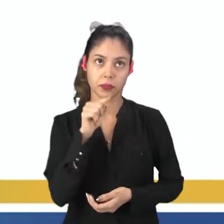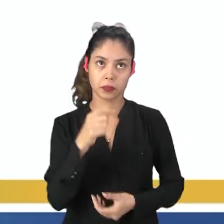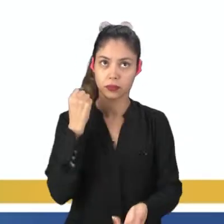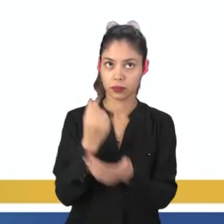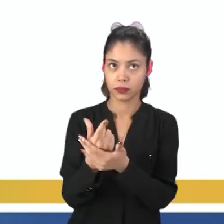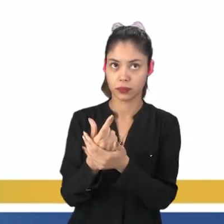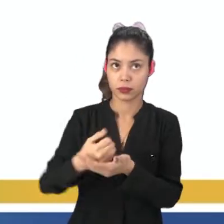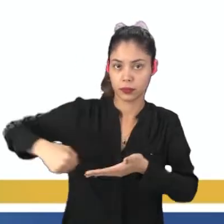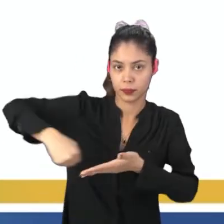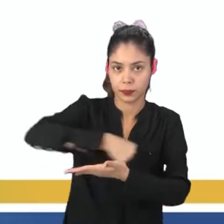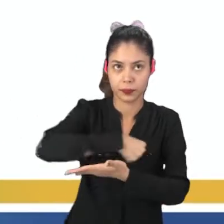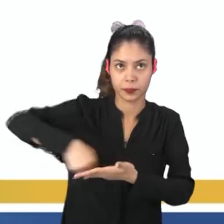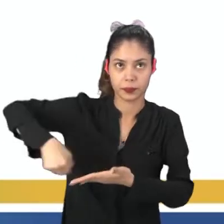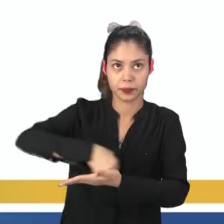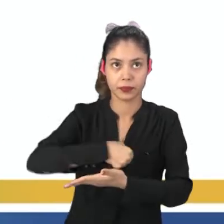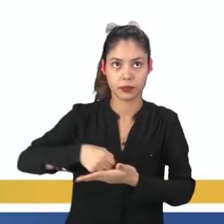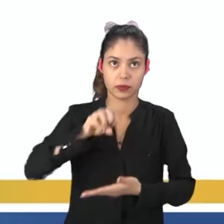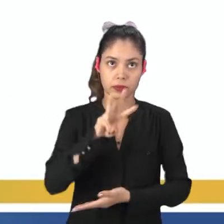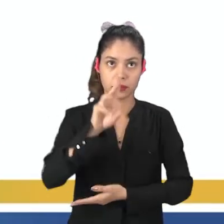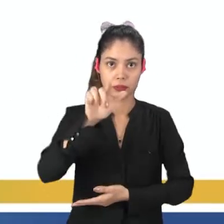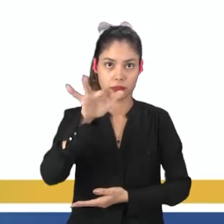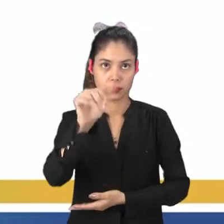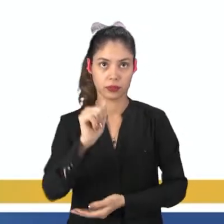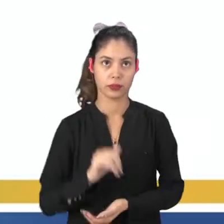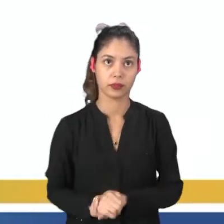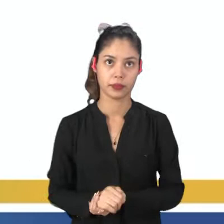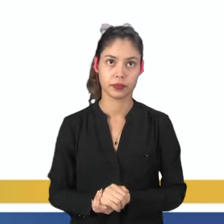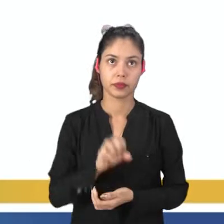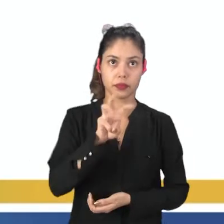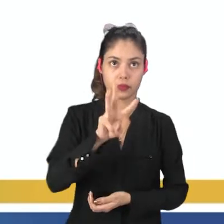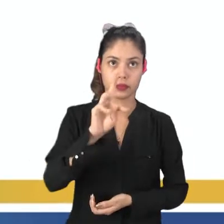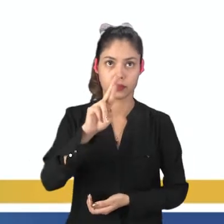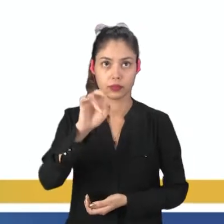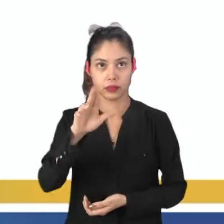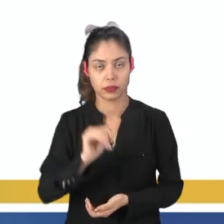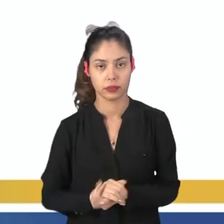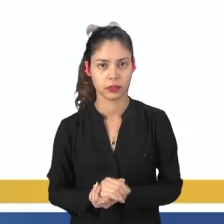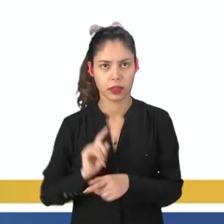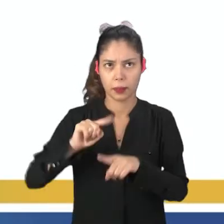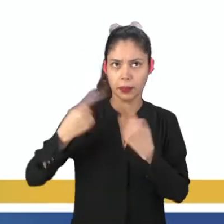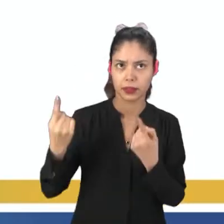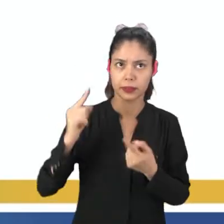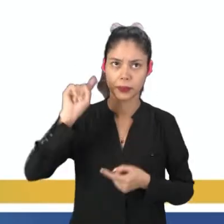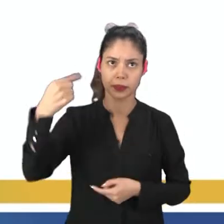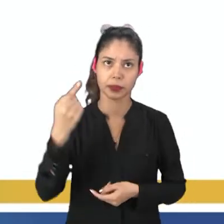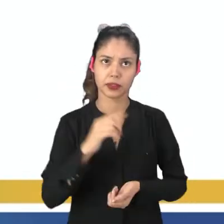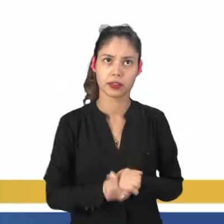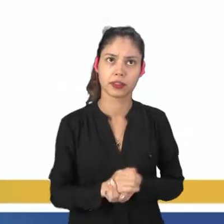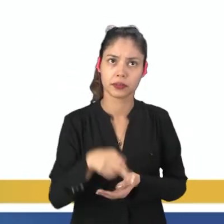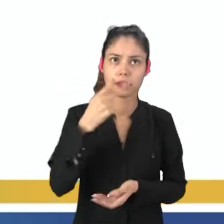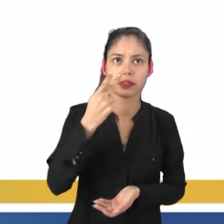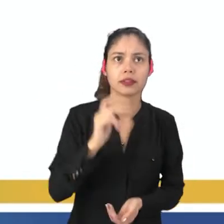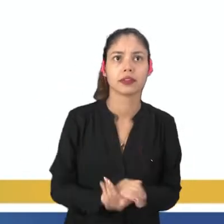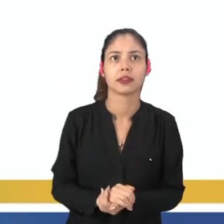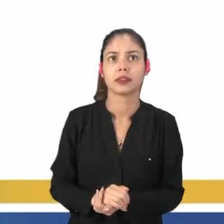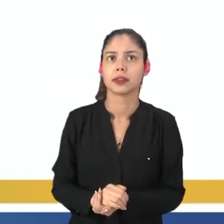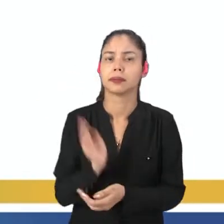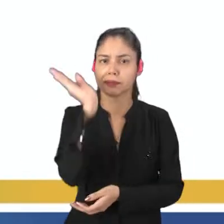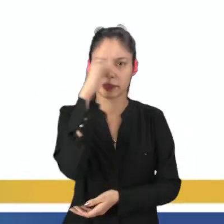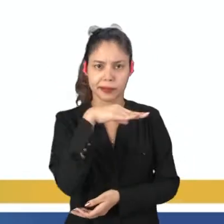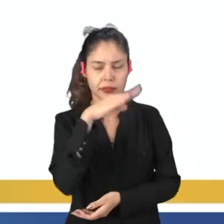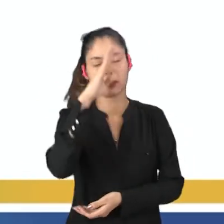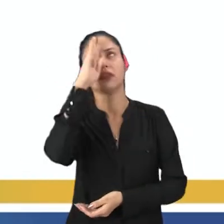Você pode comprar outro ferro que não seja o valita, mas depois não se queixe de que está passando